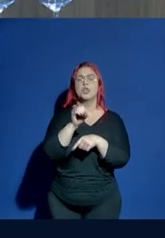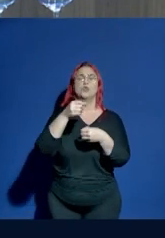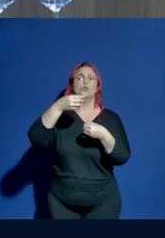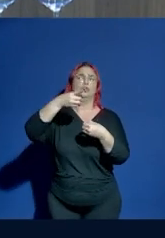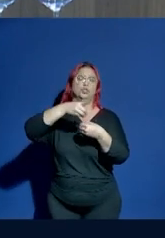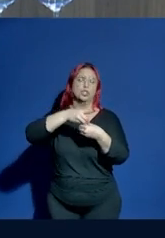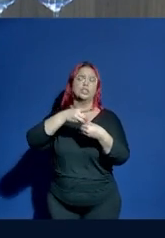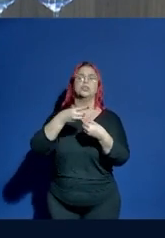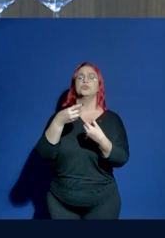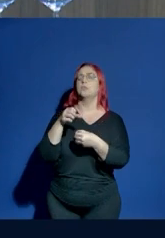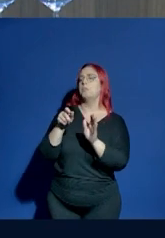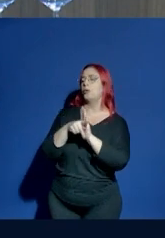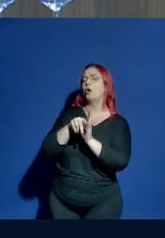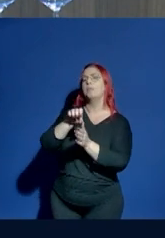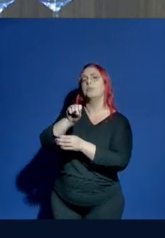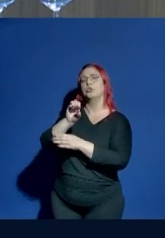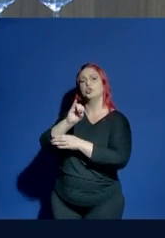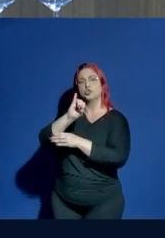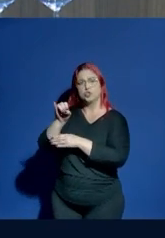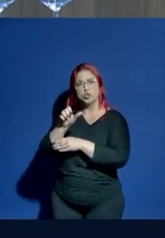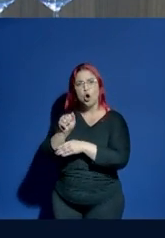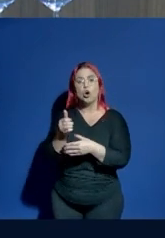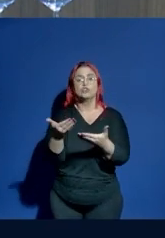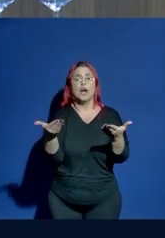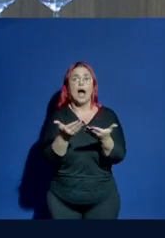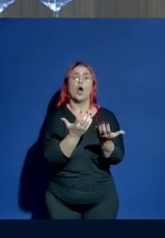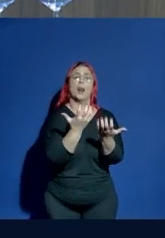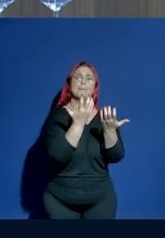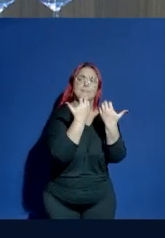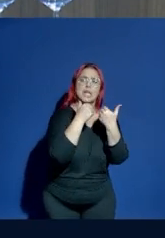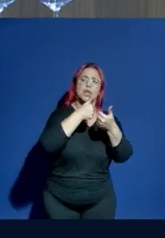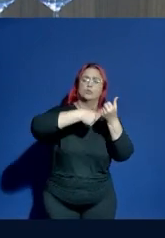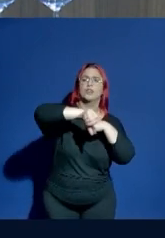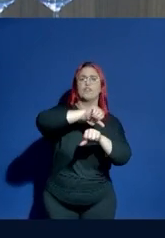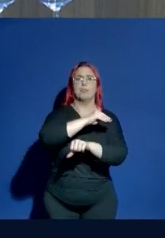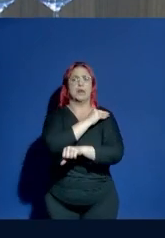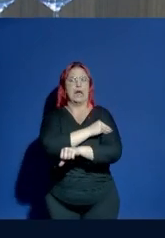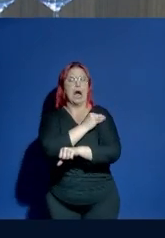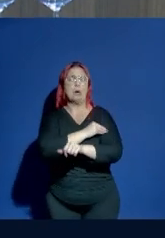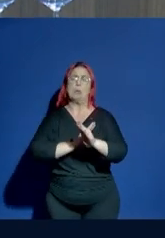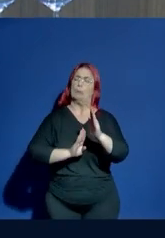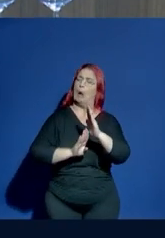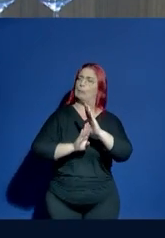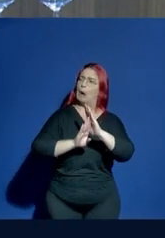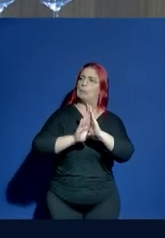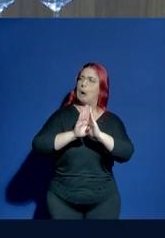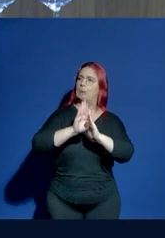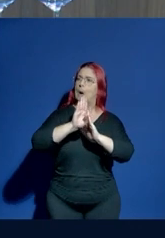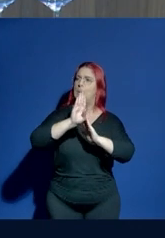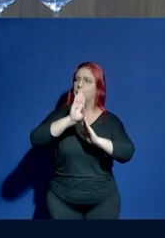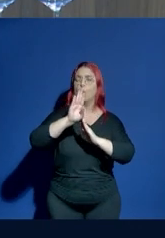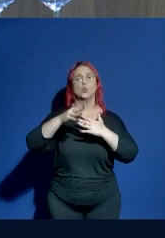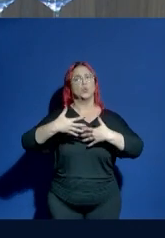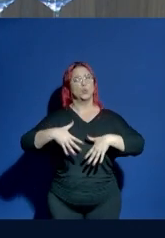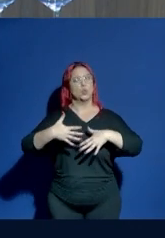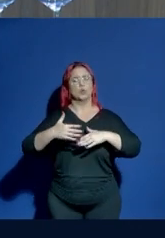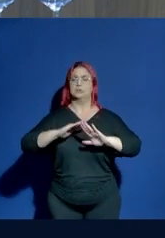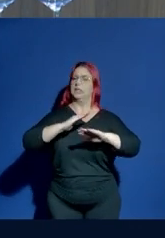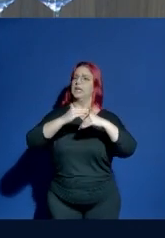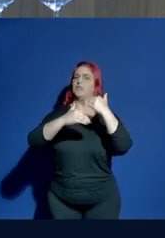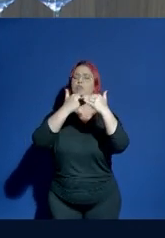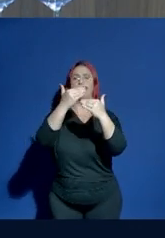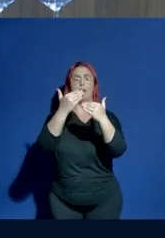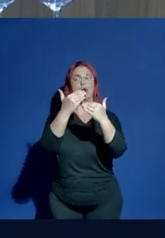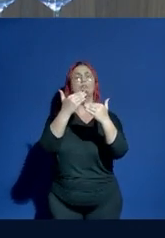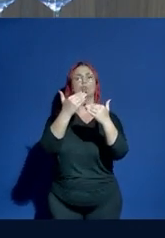gordura animal, agora o álcool produzido do milho. Enfim, é uma crescente que vem nos trazer cada vez mais desenvolvimento